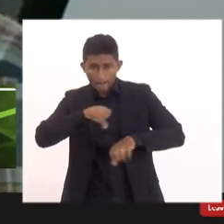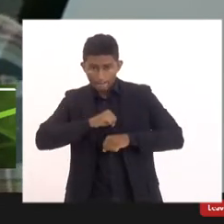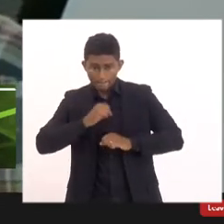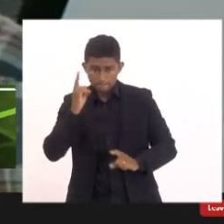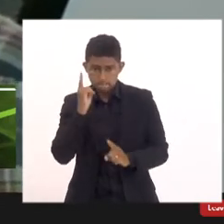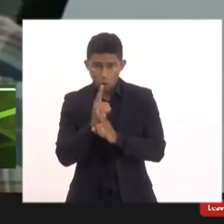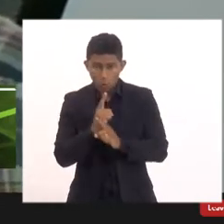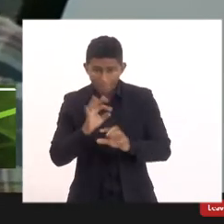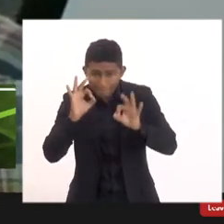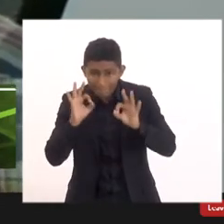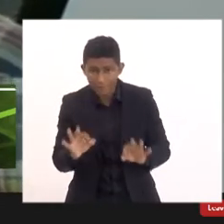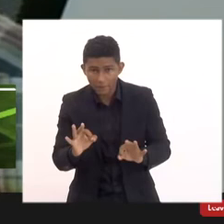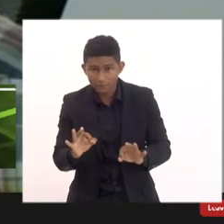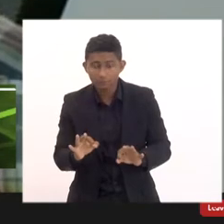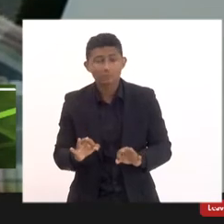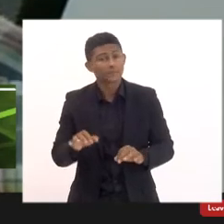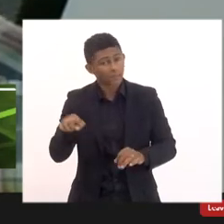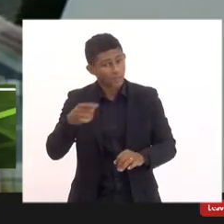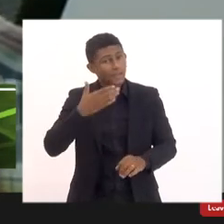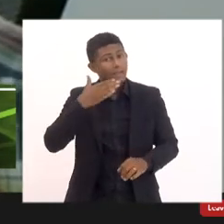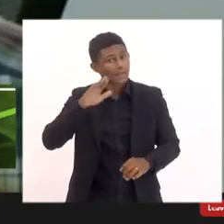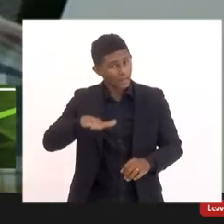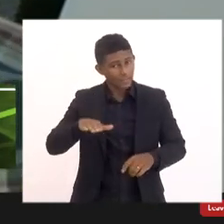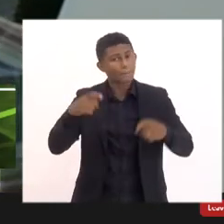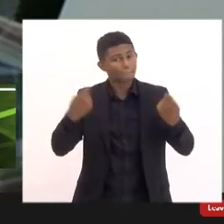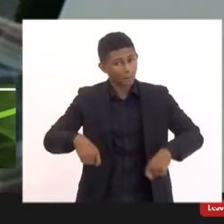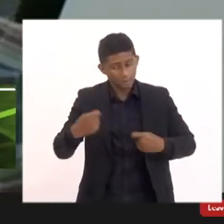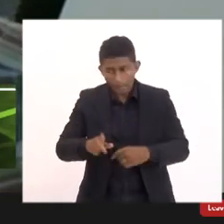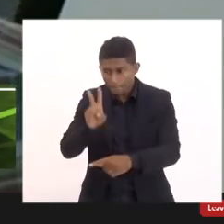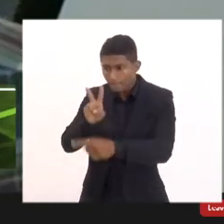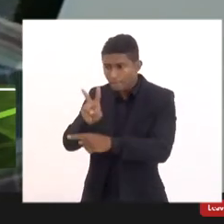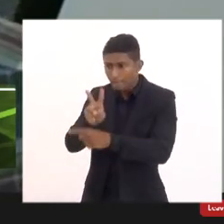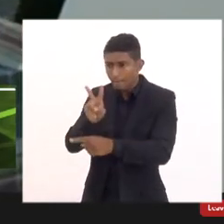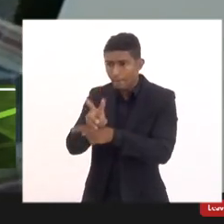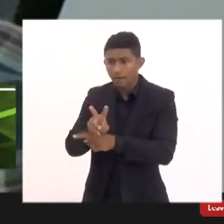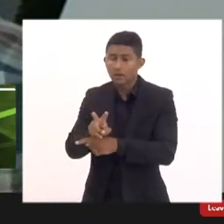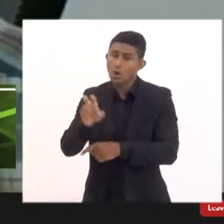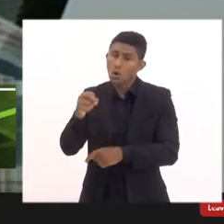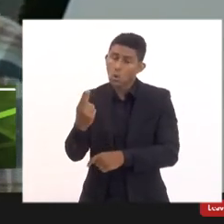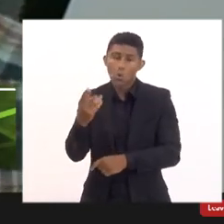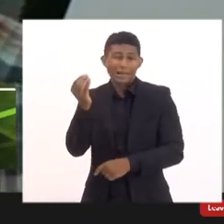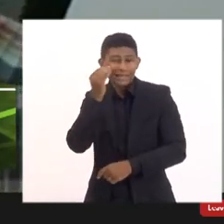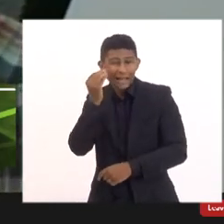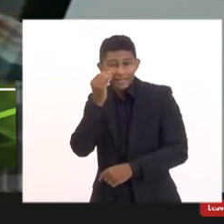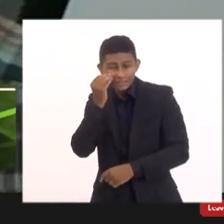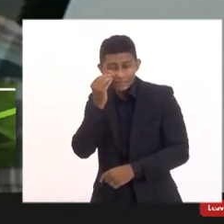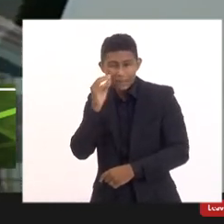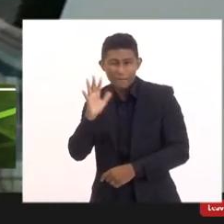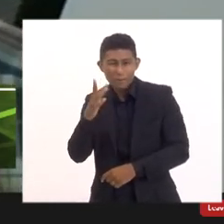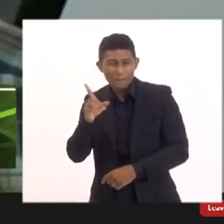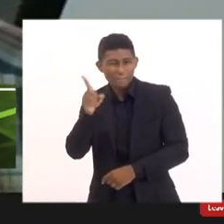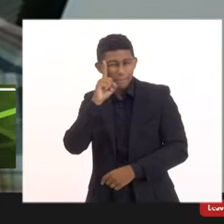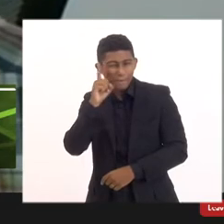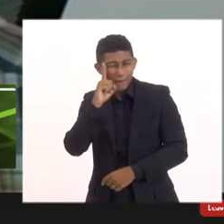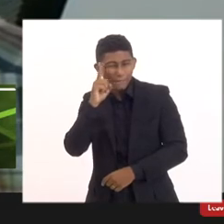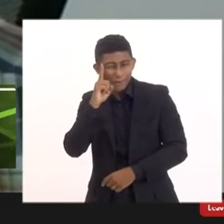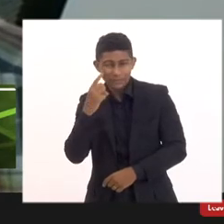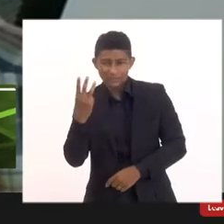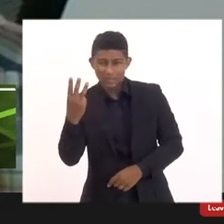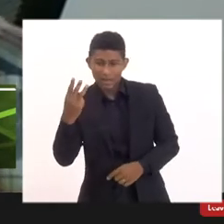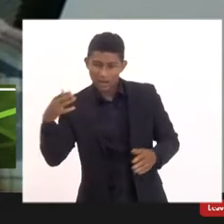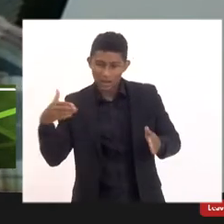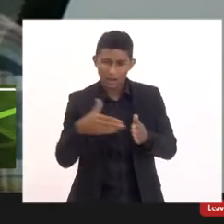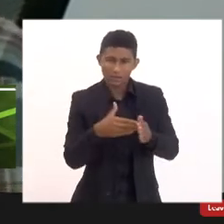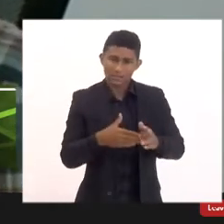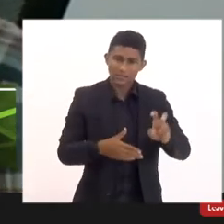criança deve fazer o teste ou deve ser colocada sob vigilância, pelo menos por 3 a 5 dias, para que ela possa,